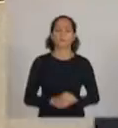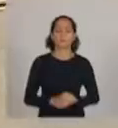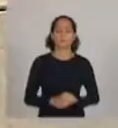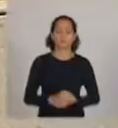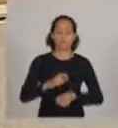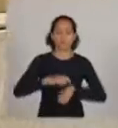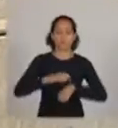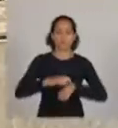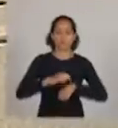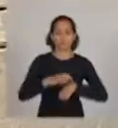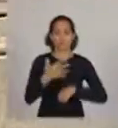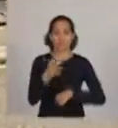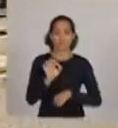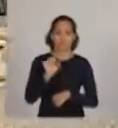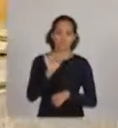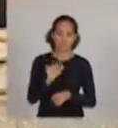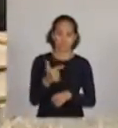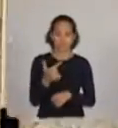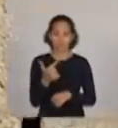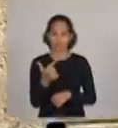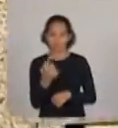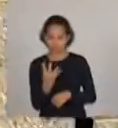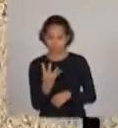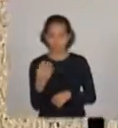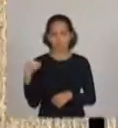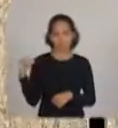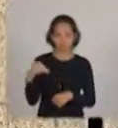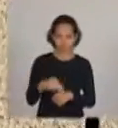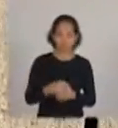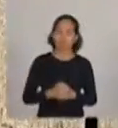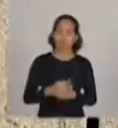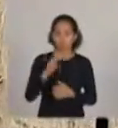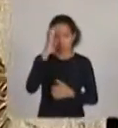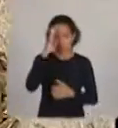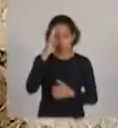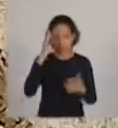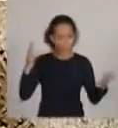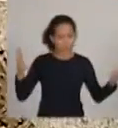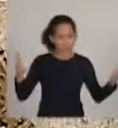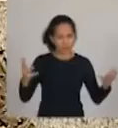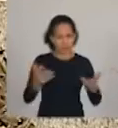São 9:10. Uma excelente quarta-feira a todos.